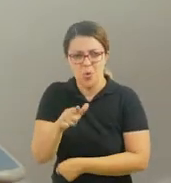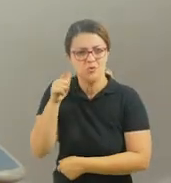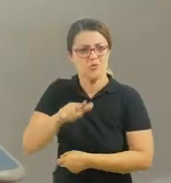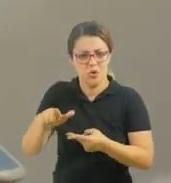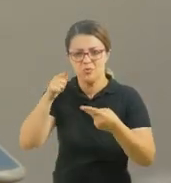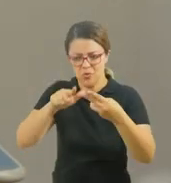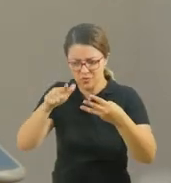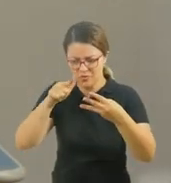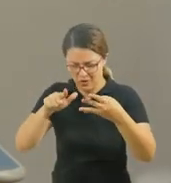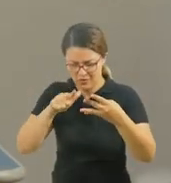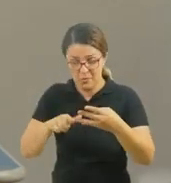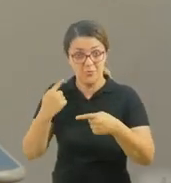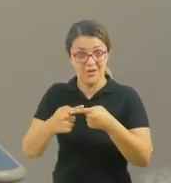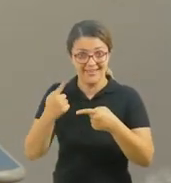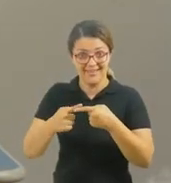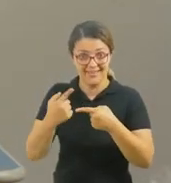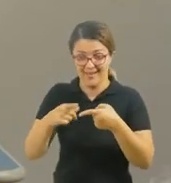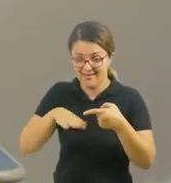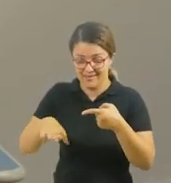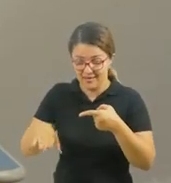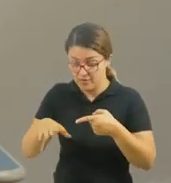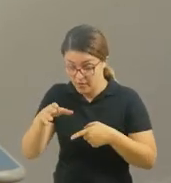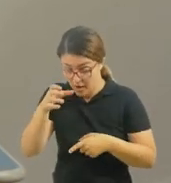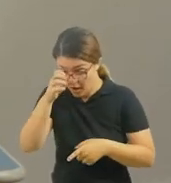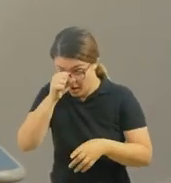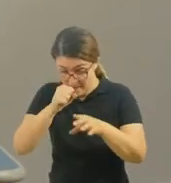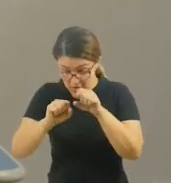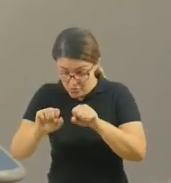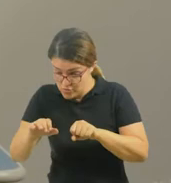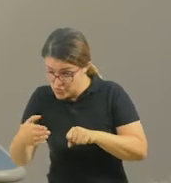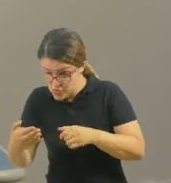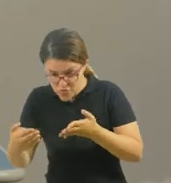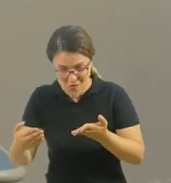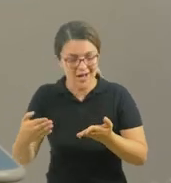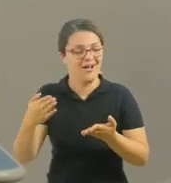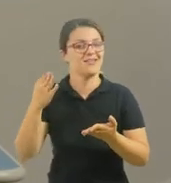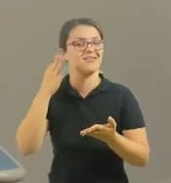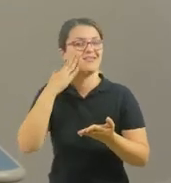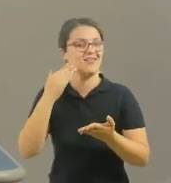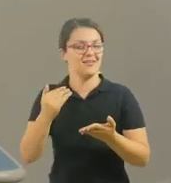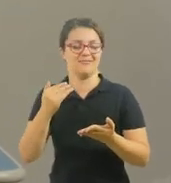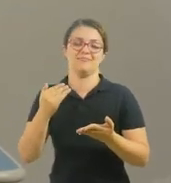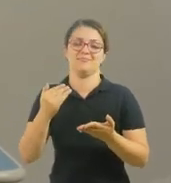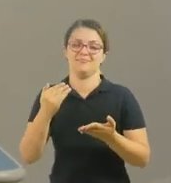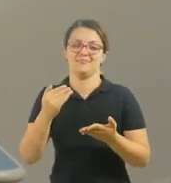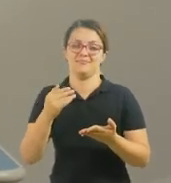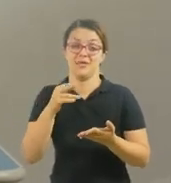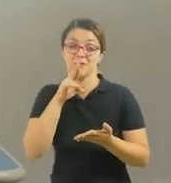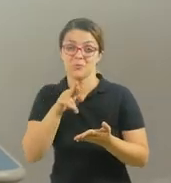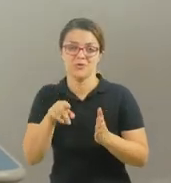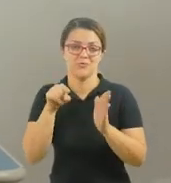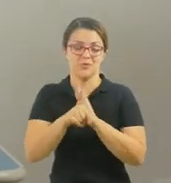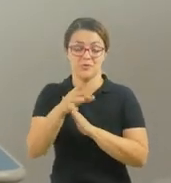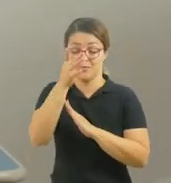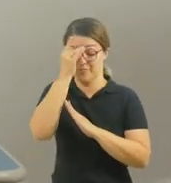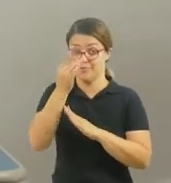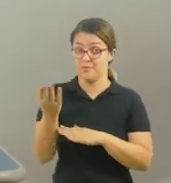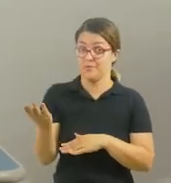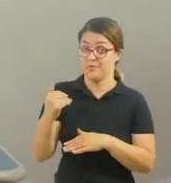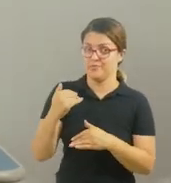porque aí as crianças vão memorizando as próprias perguntas e as respostas, tá? Então vamos